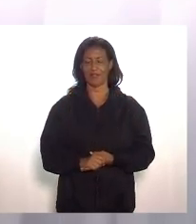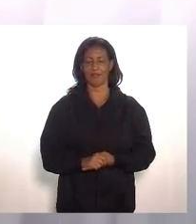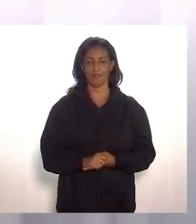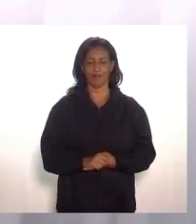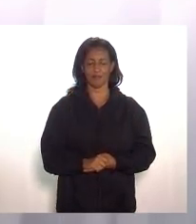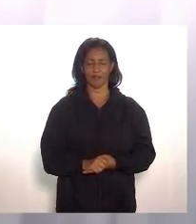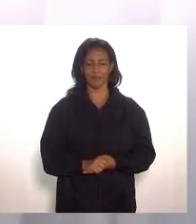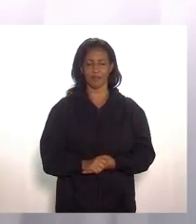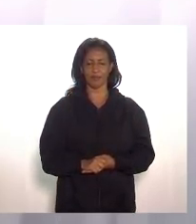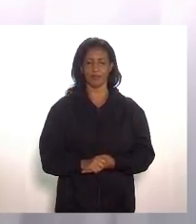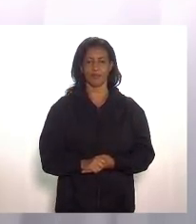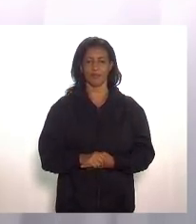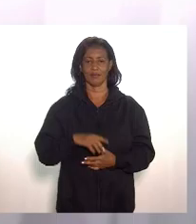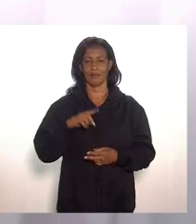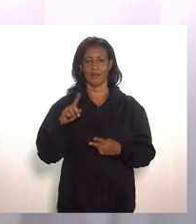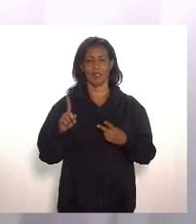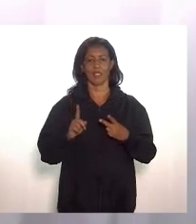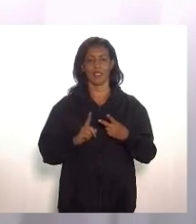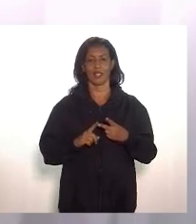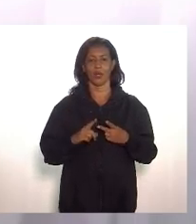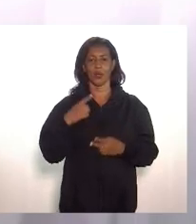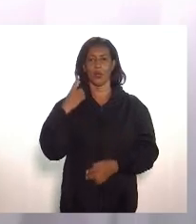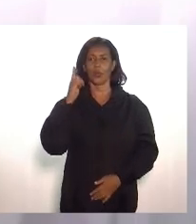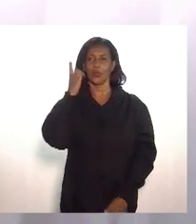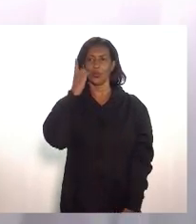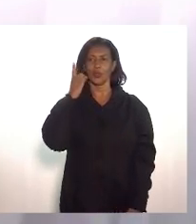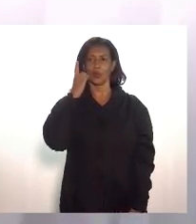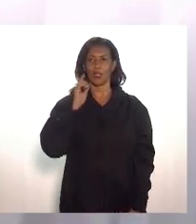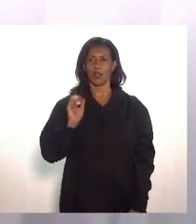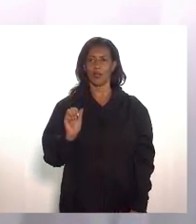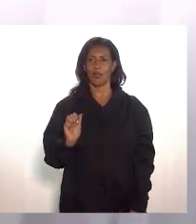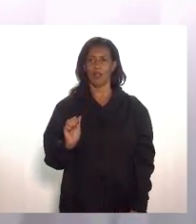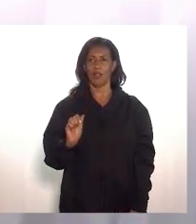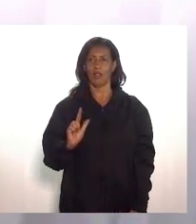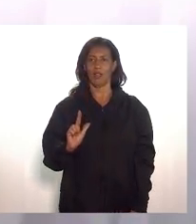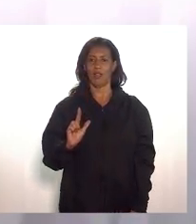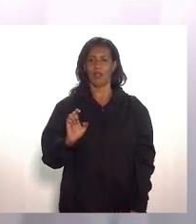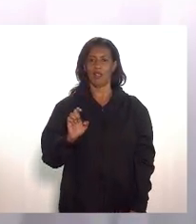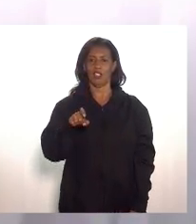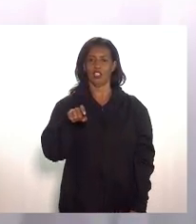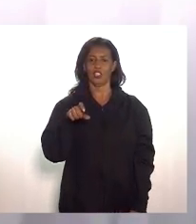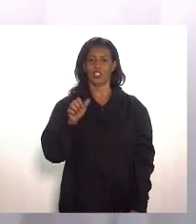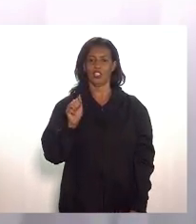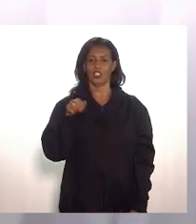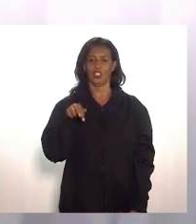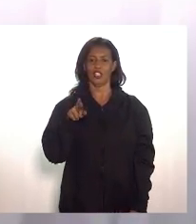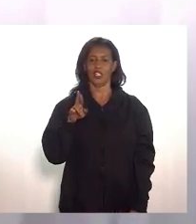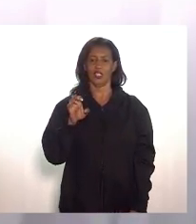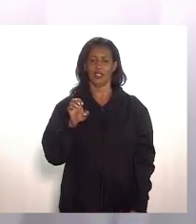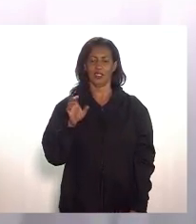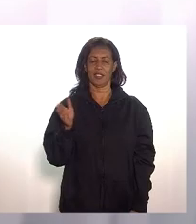proferido. Próximo inscrito é o deputado Alexandre Freitas. Vossa Excelência dispõe de 7 minutos e meio